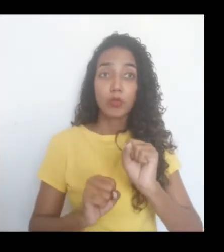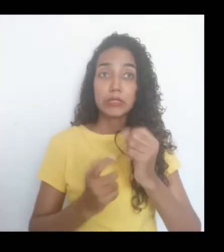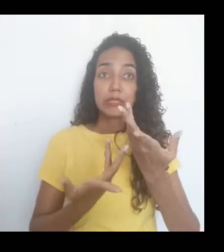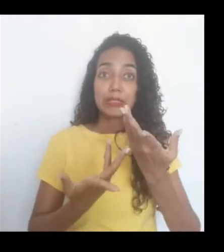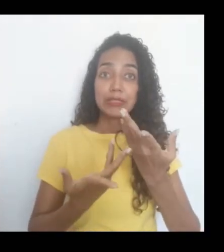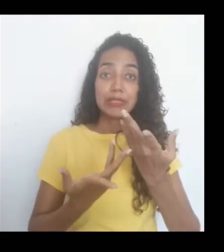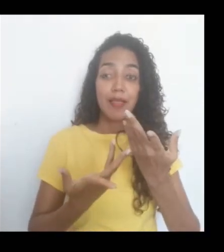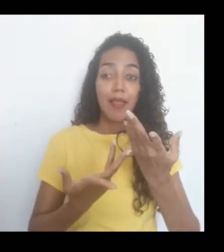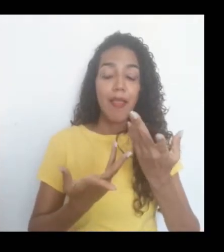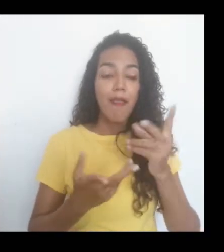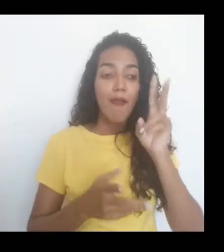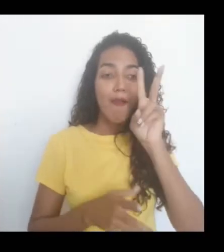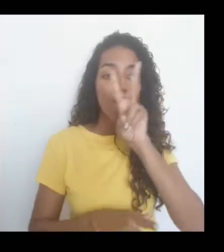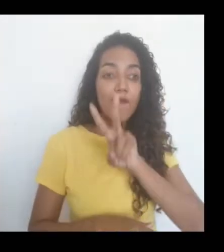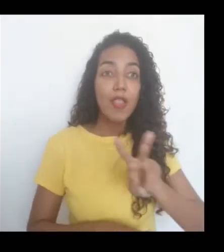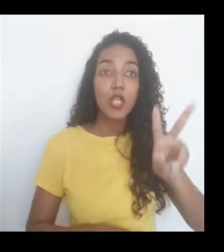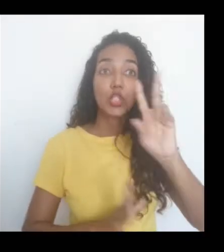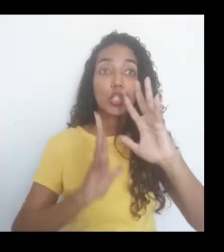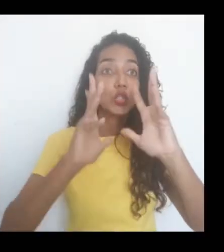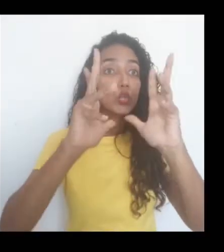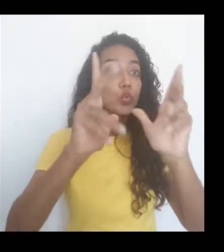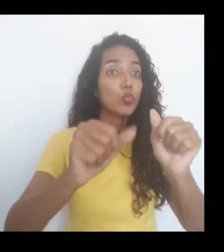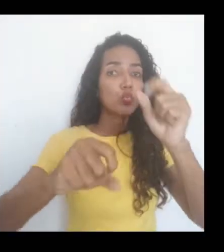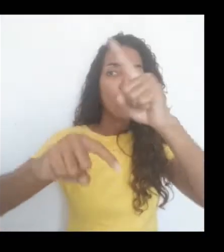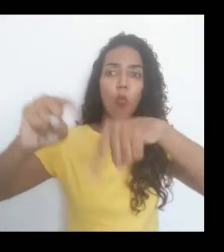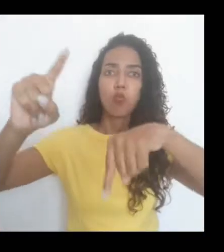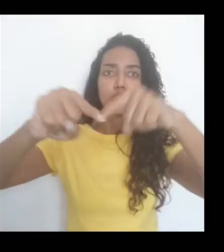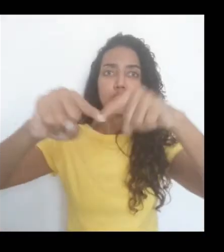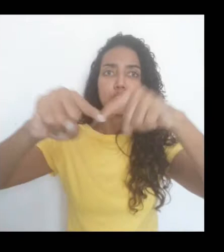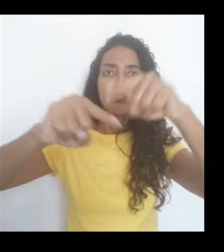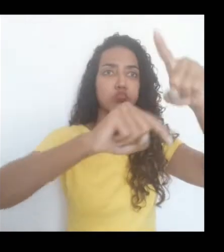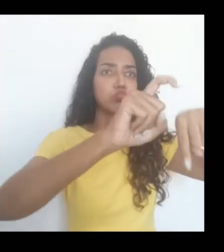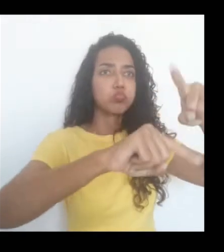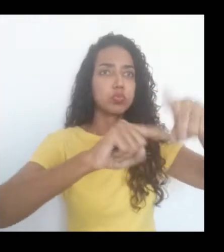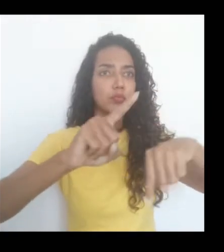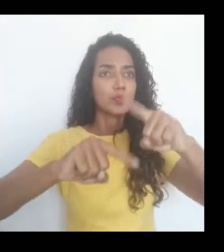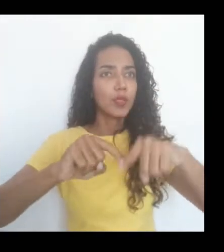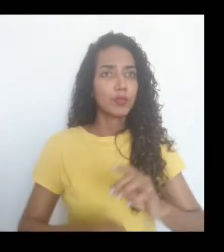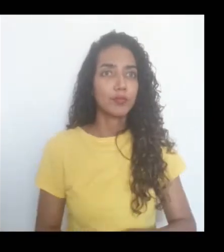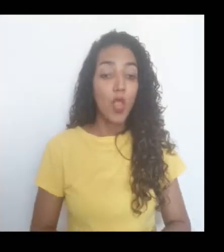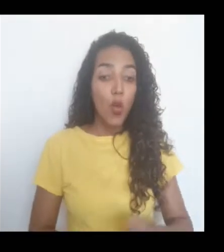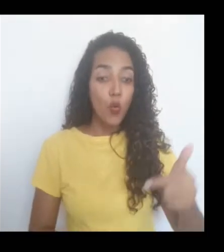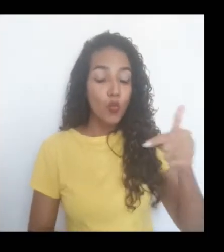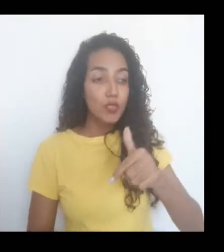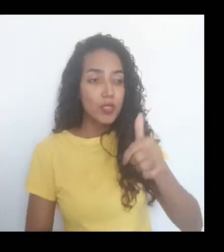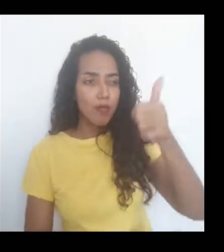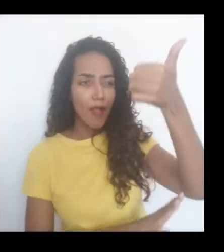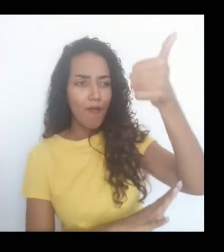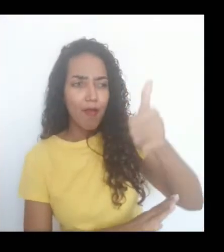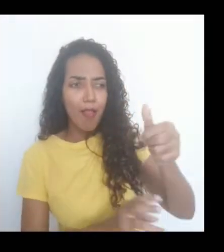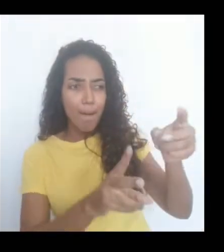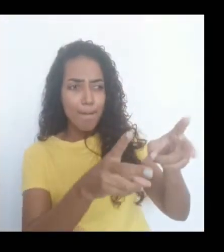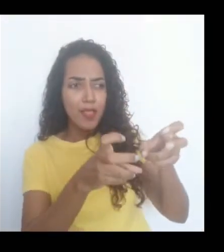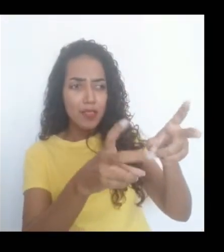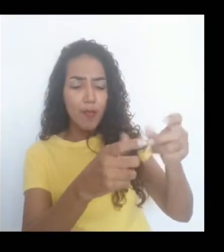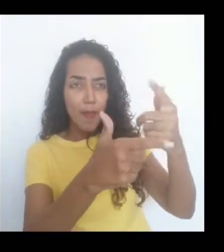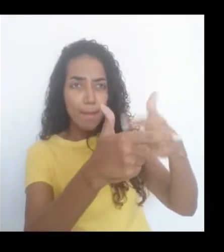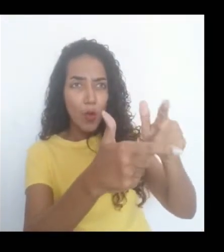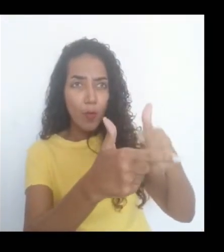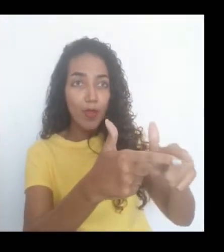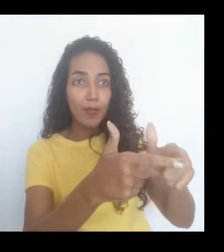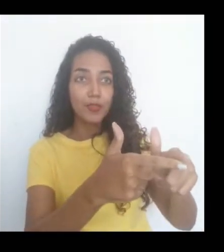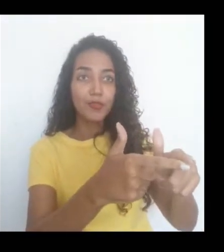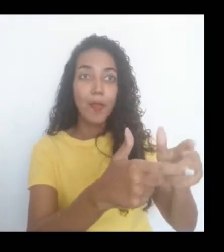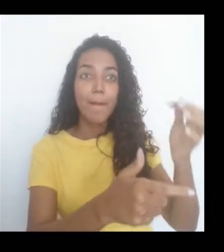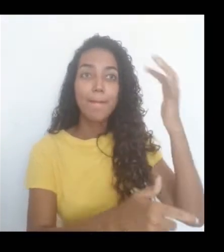Sistemas são grandes aglomerados de objetos. Eu consigo mapear problemas reais em função de objetos.